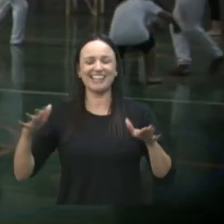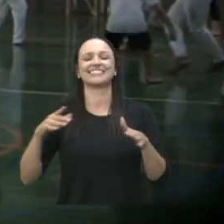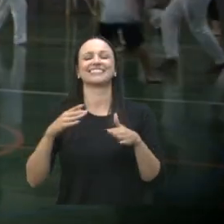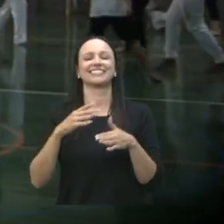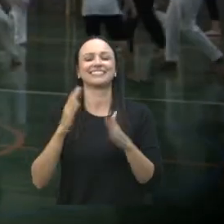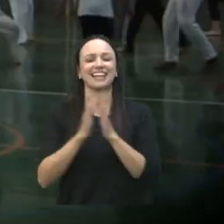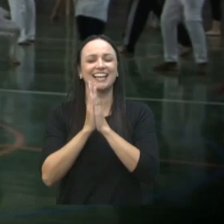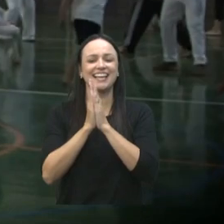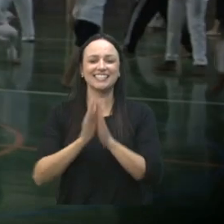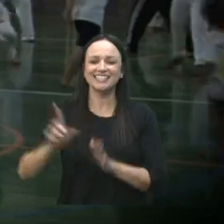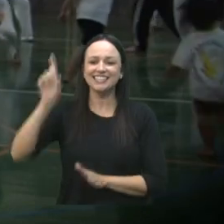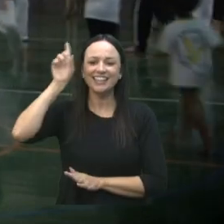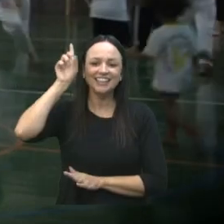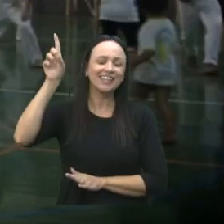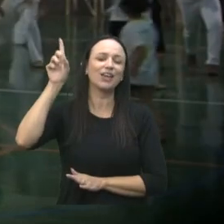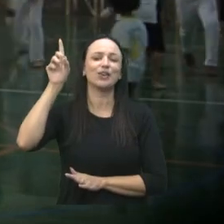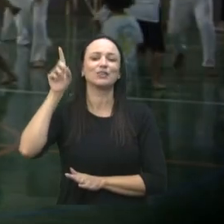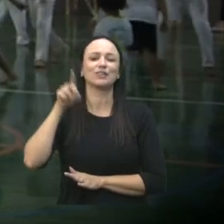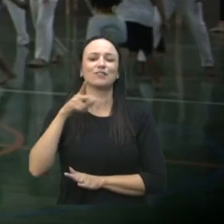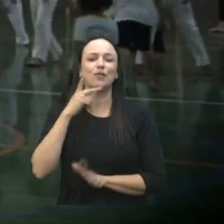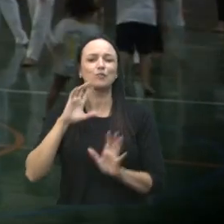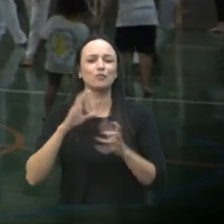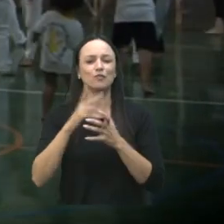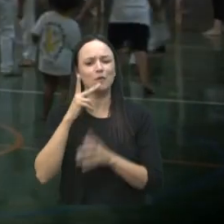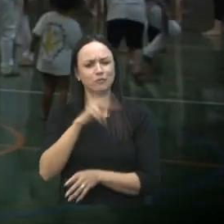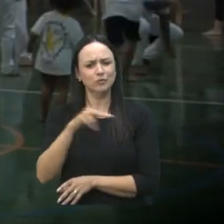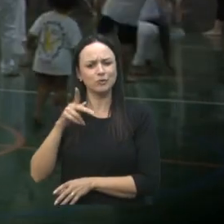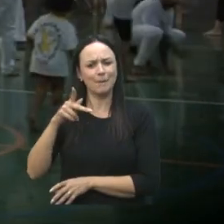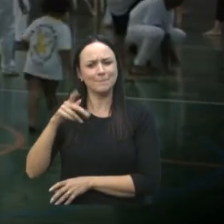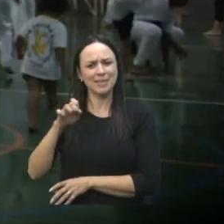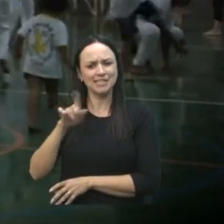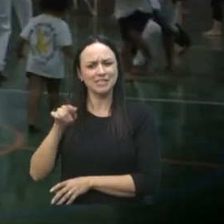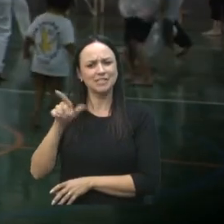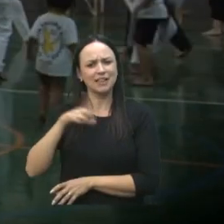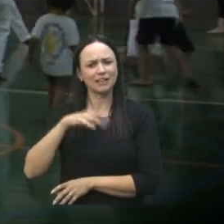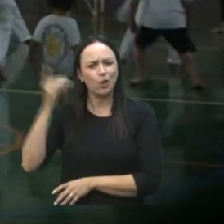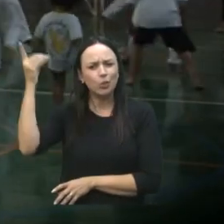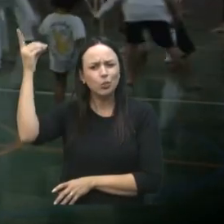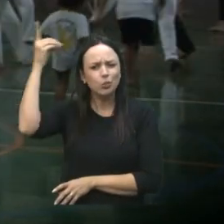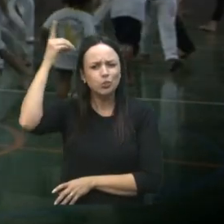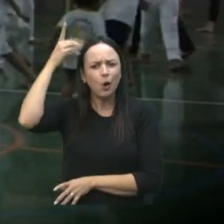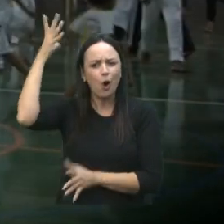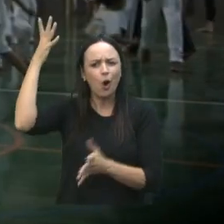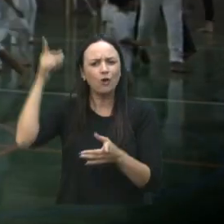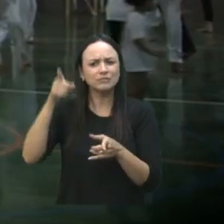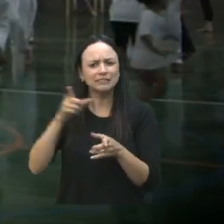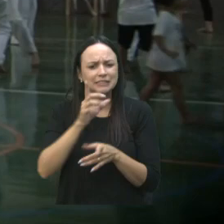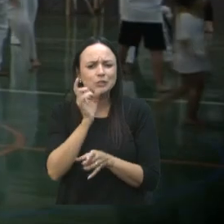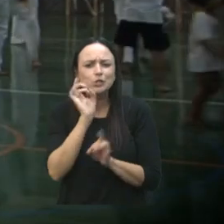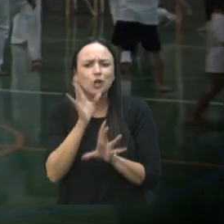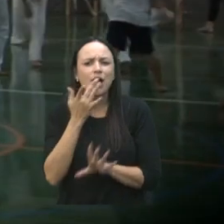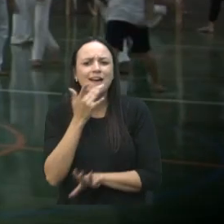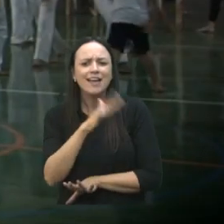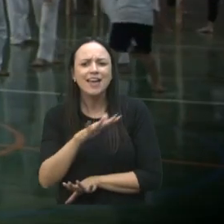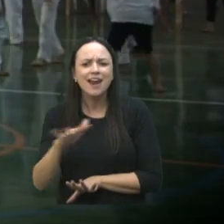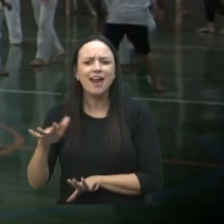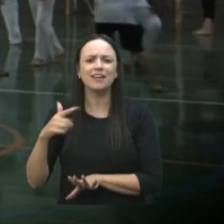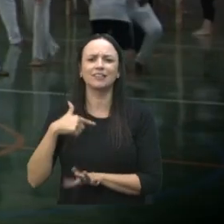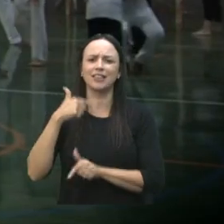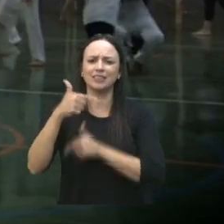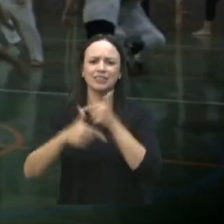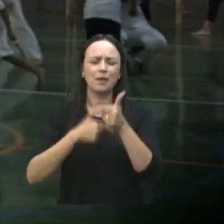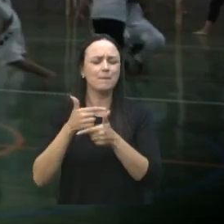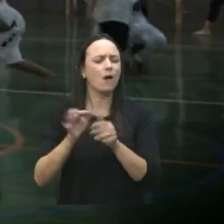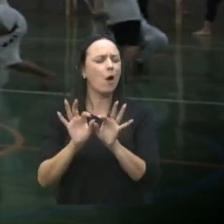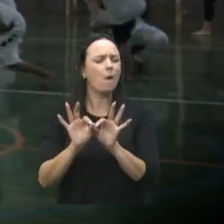Deus, a turma fala, mestre Pezinho, você tem o dom. Você tem o dom para criança. E vocês veem o trabalho que a gente faz,